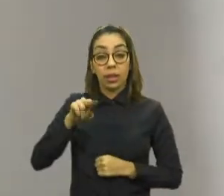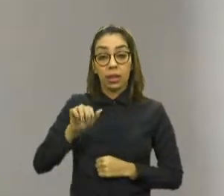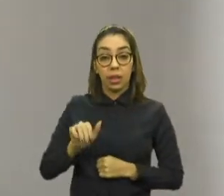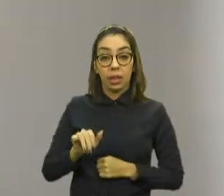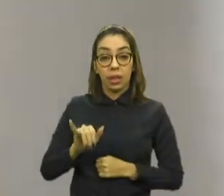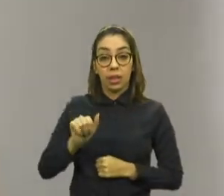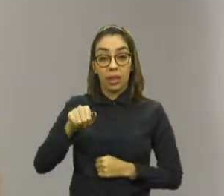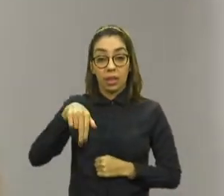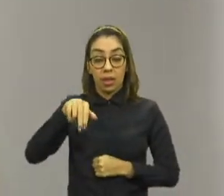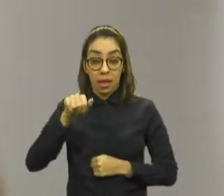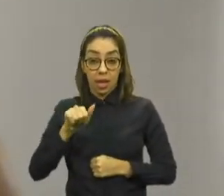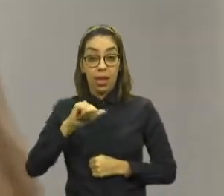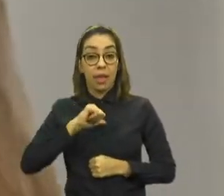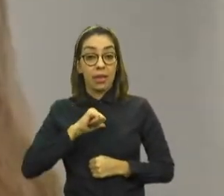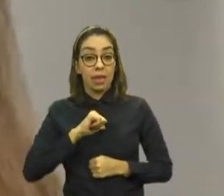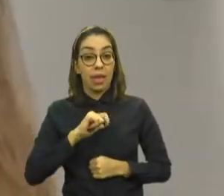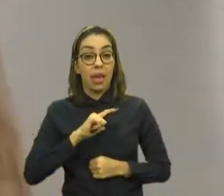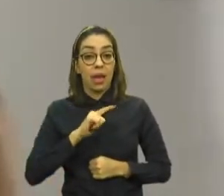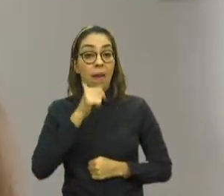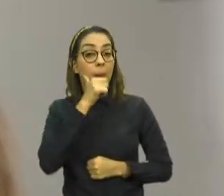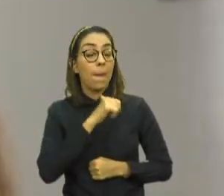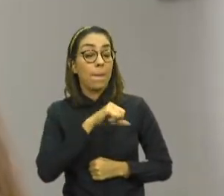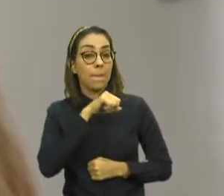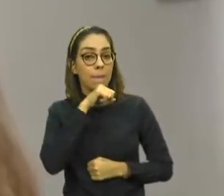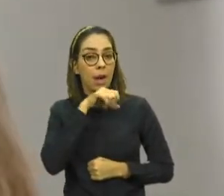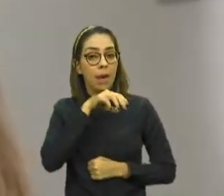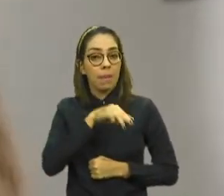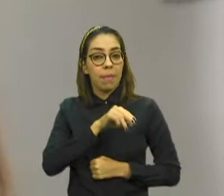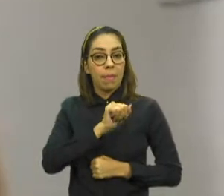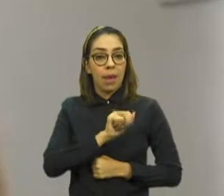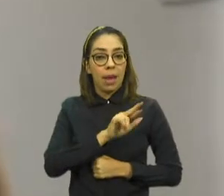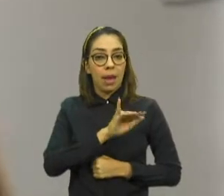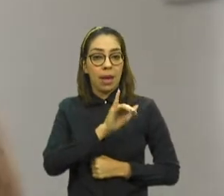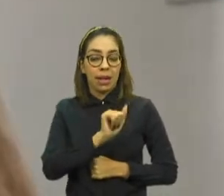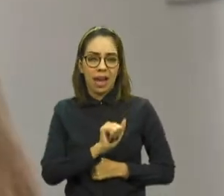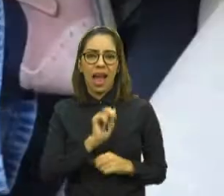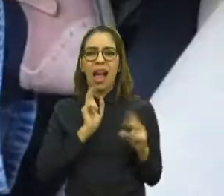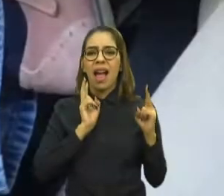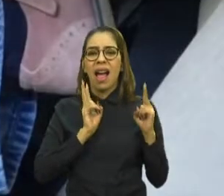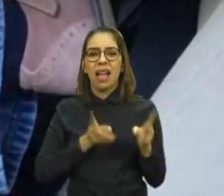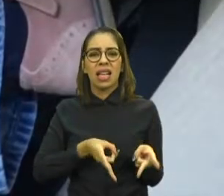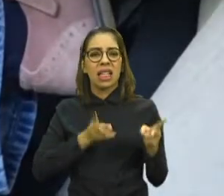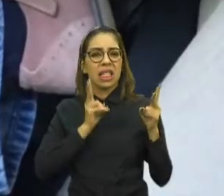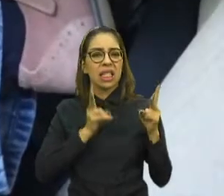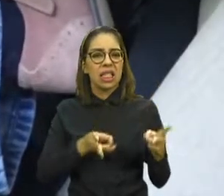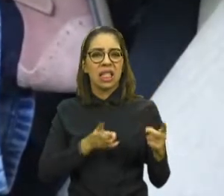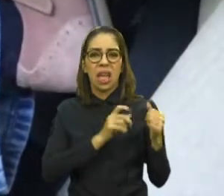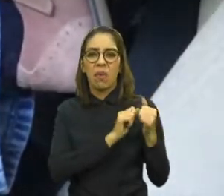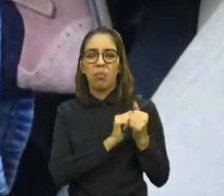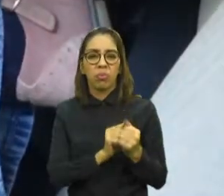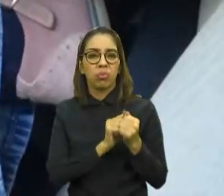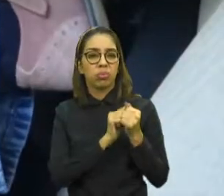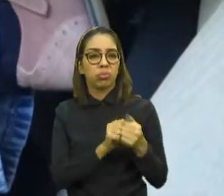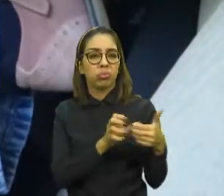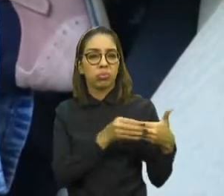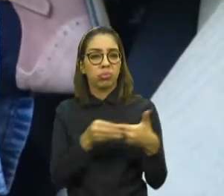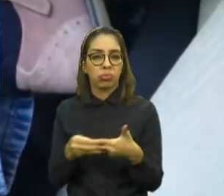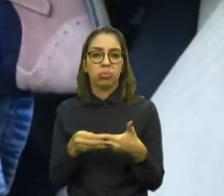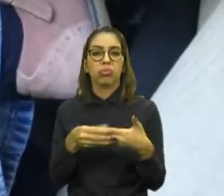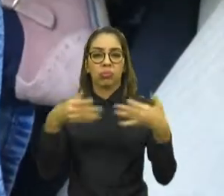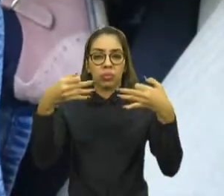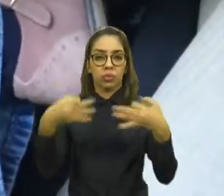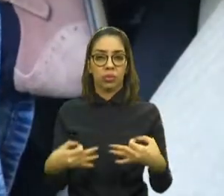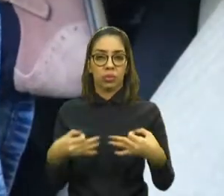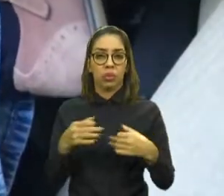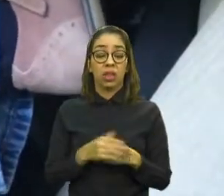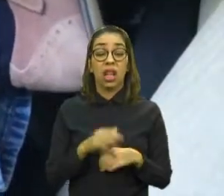de pouco mais de 1 ano, e sempre fez questão de levar a filha no equipamento correto. Ela ressalta que mesmo a criança resistindo